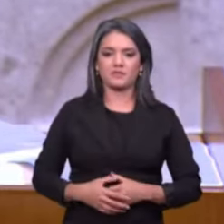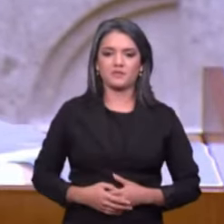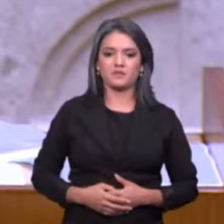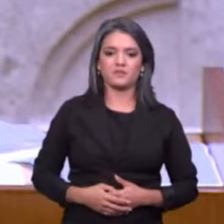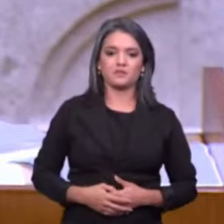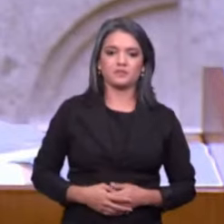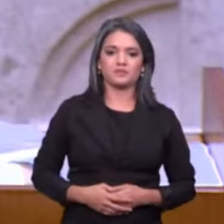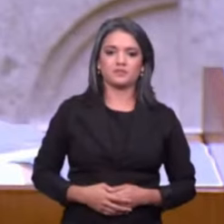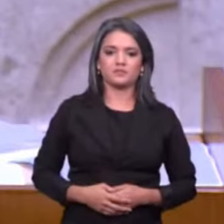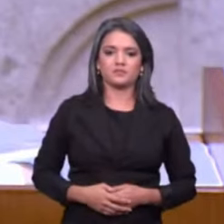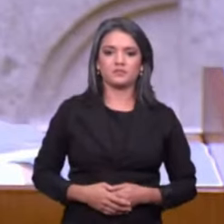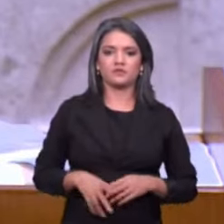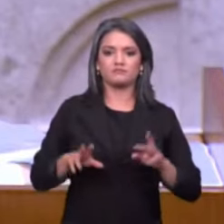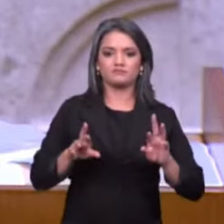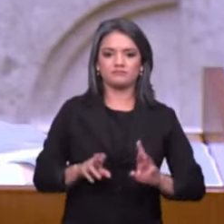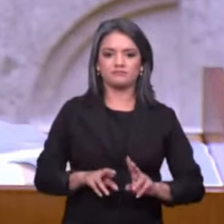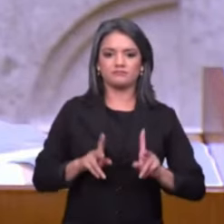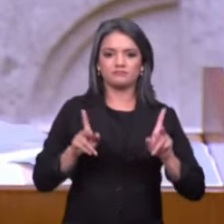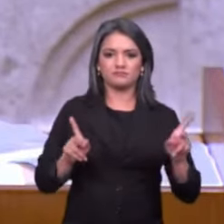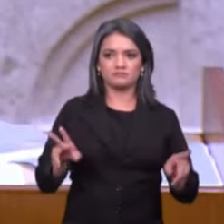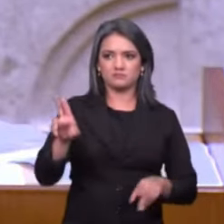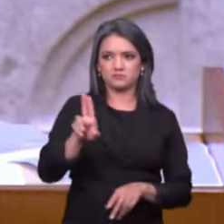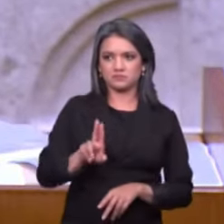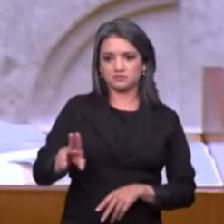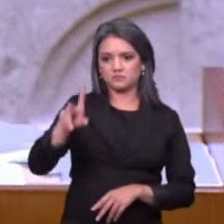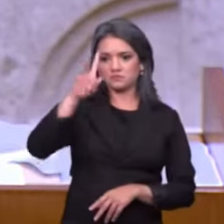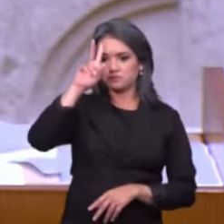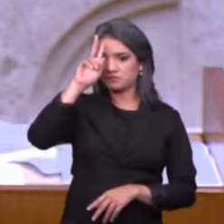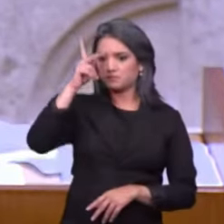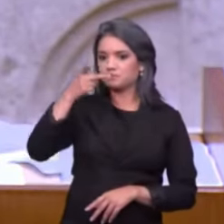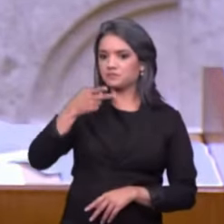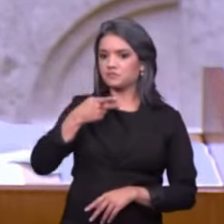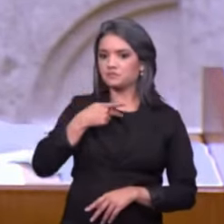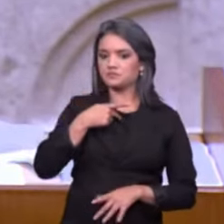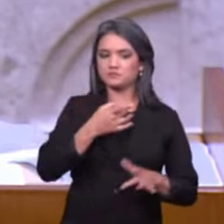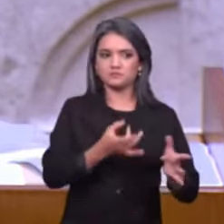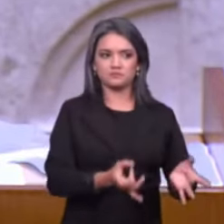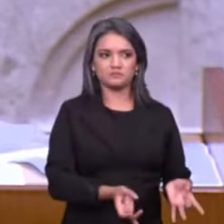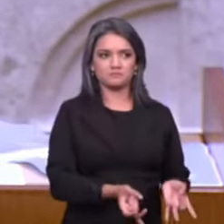para a distinção entre consumo pessoal e tráfico.